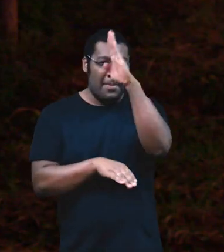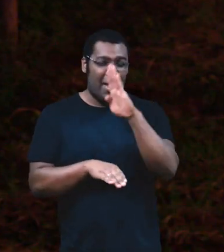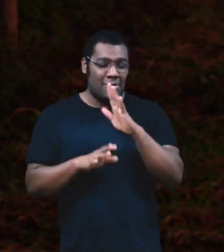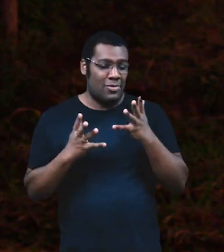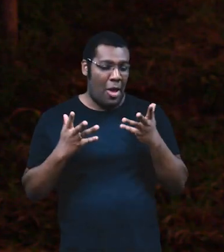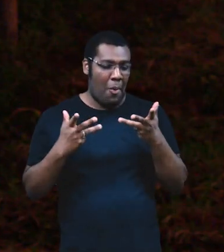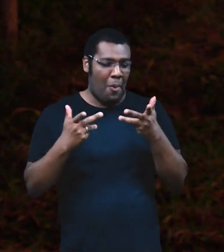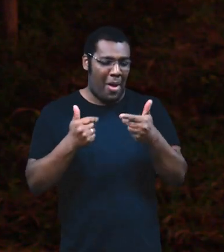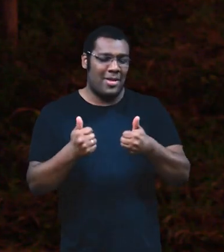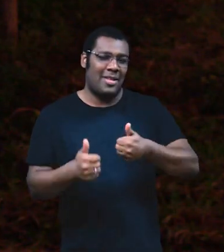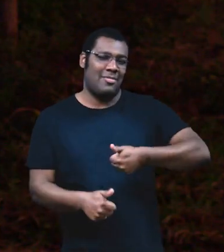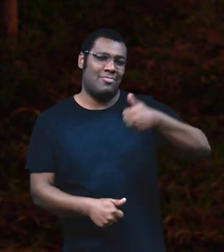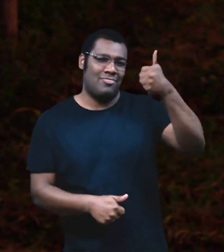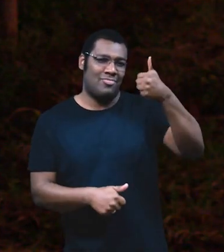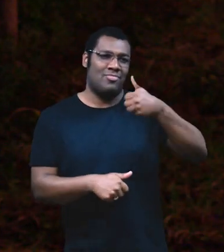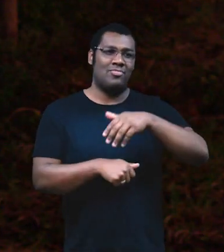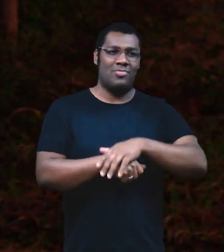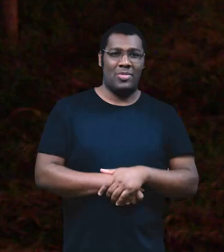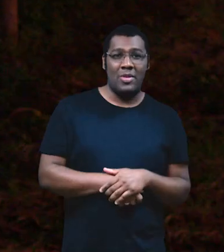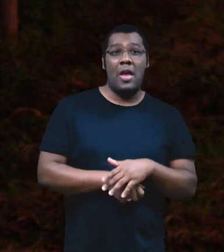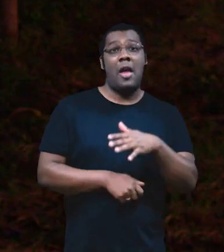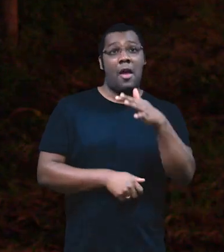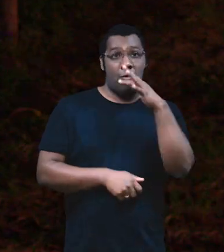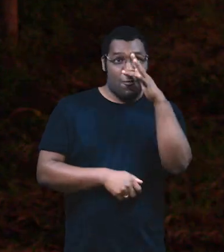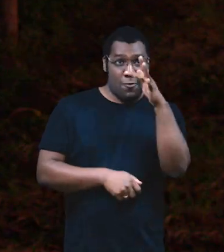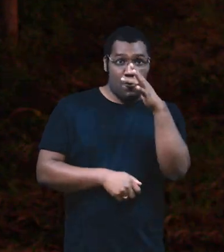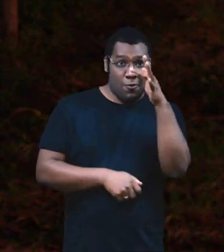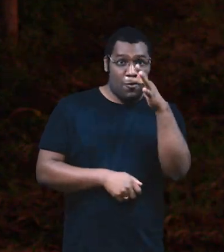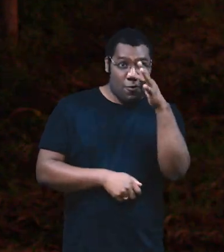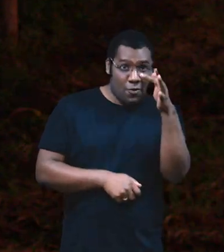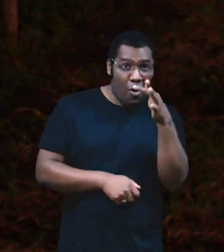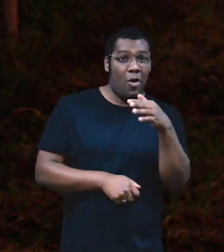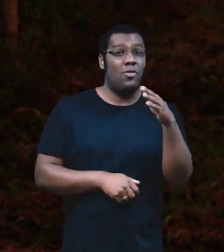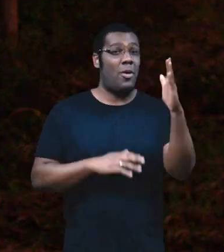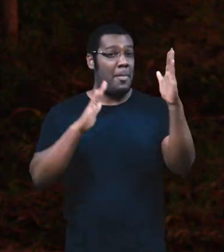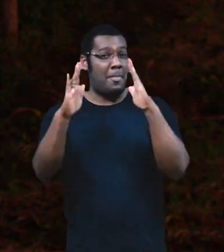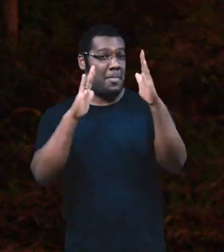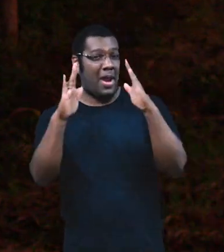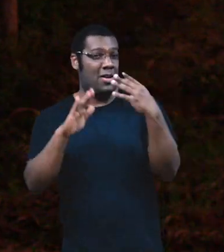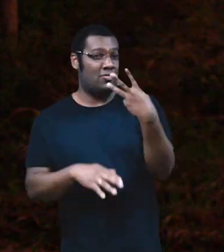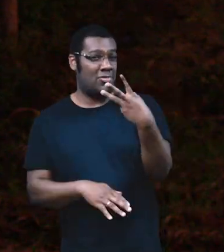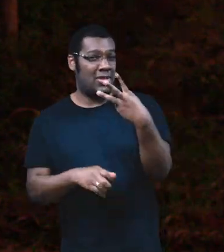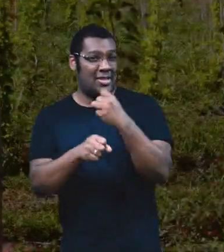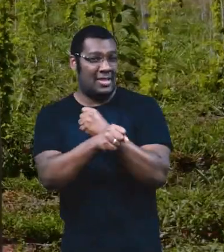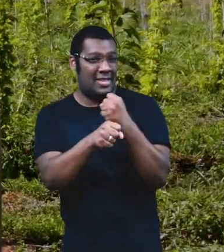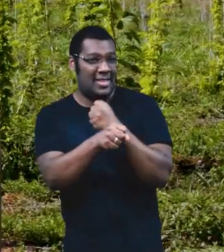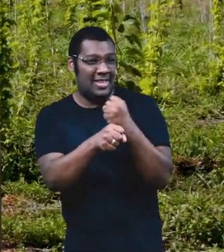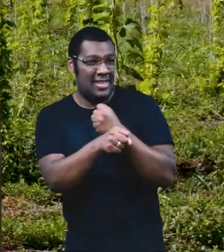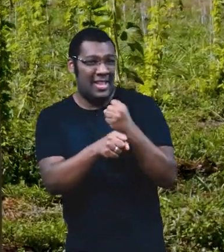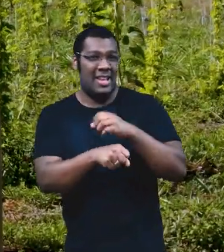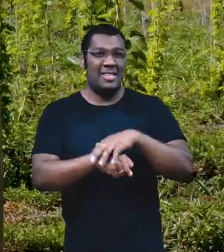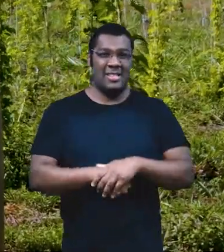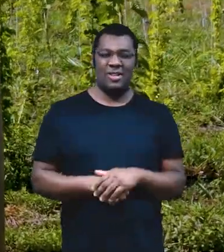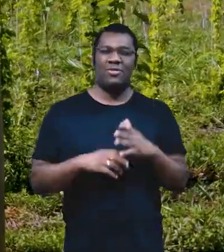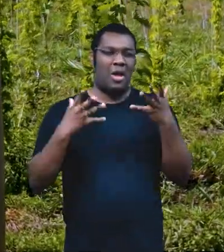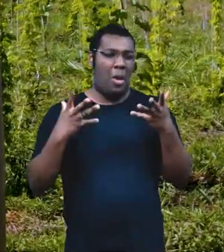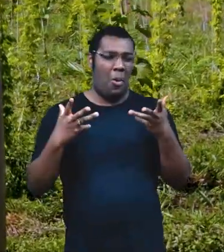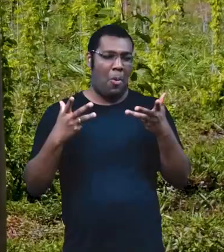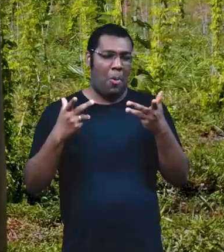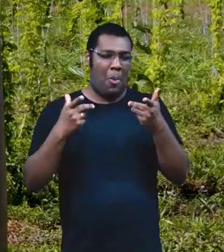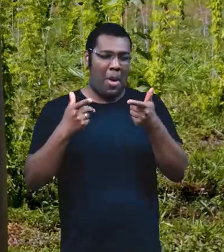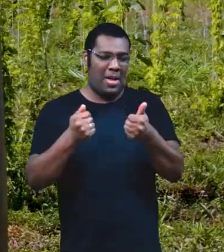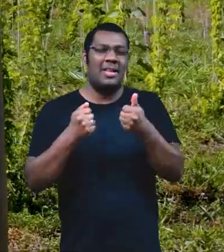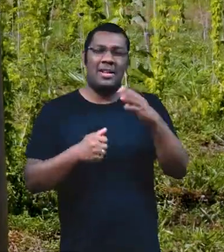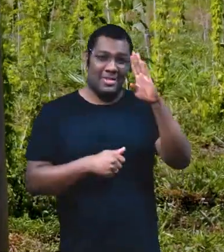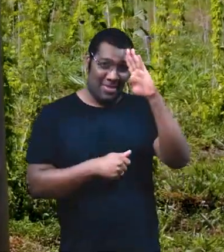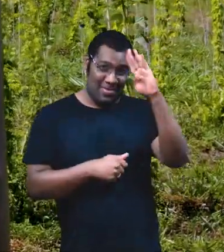Essa planta, quando ela chegar no auge de seus 3 anos, ela vai estar no máximo da sua produção e de qualidade. Então essa mesma área a gente pode